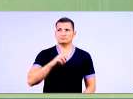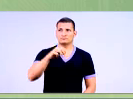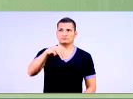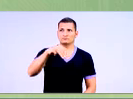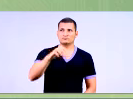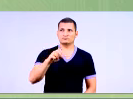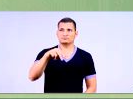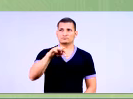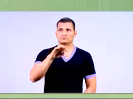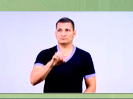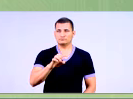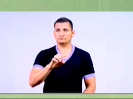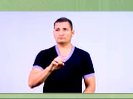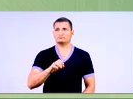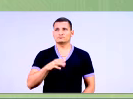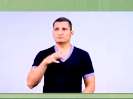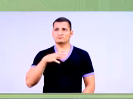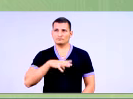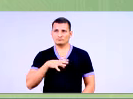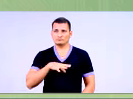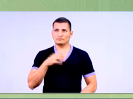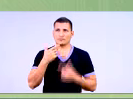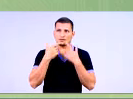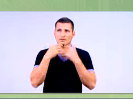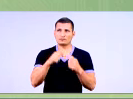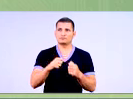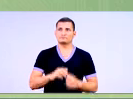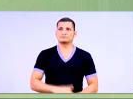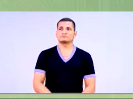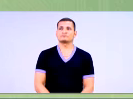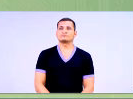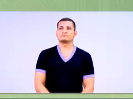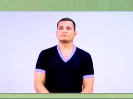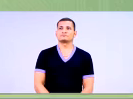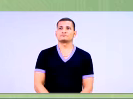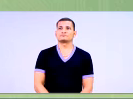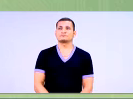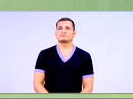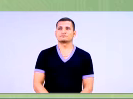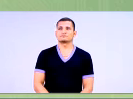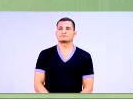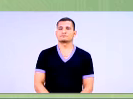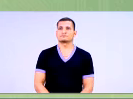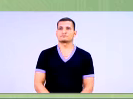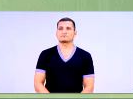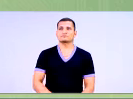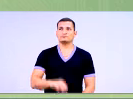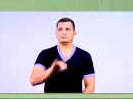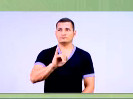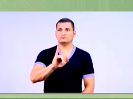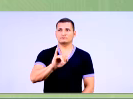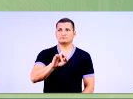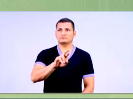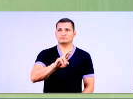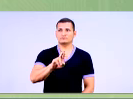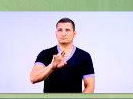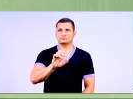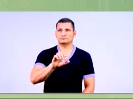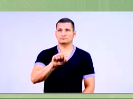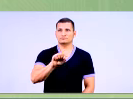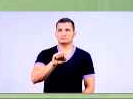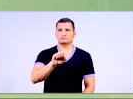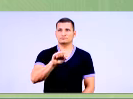sufixo mente na língua portuguesa. Irresistible, sorry. Às vezes a gente confunde a